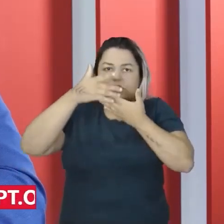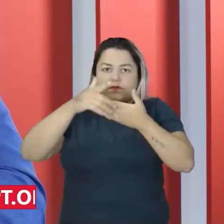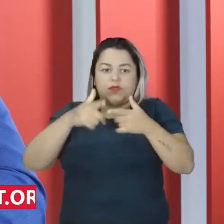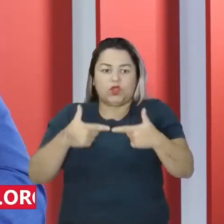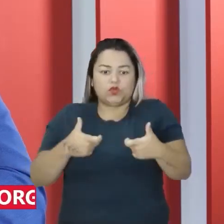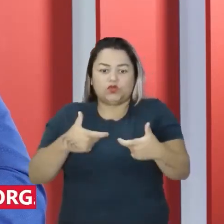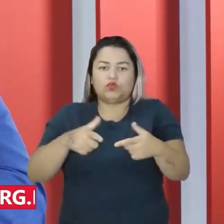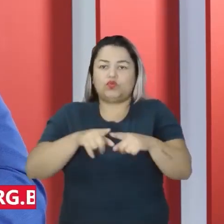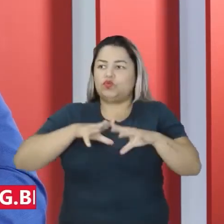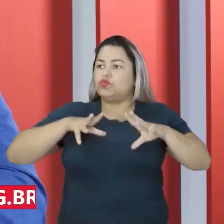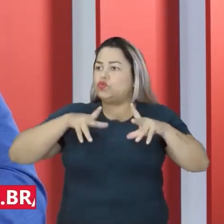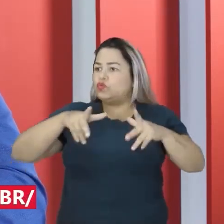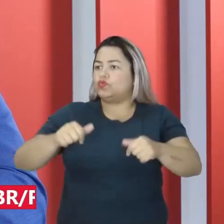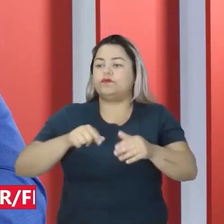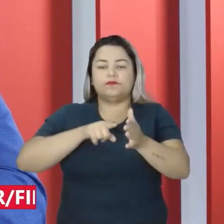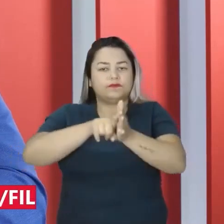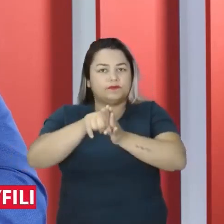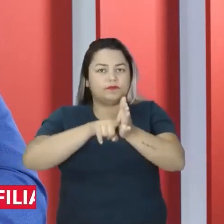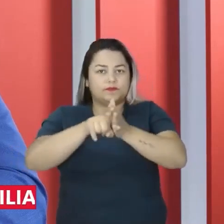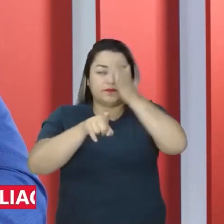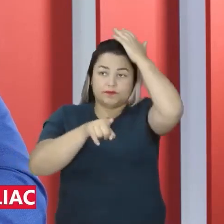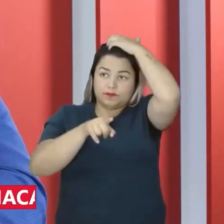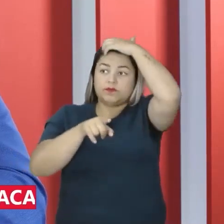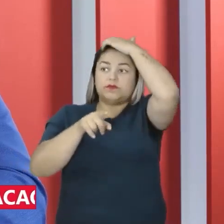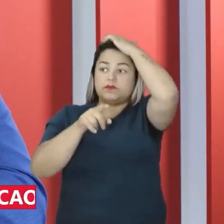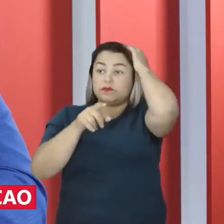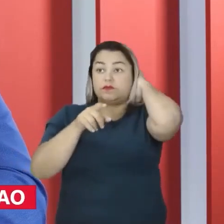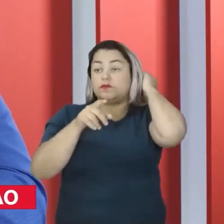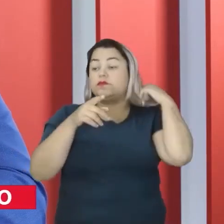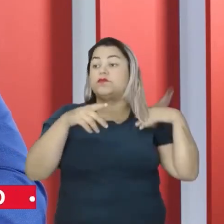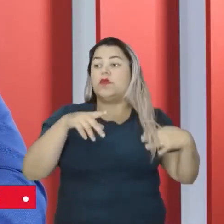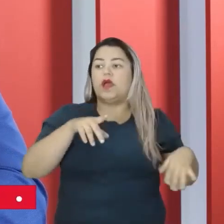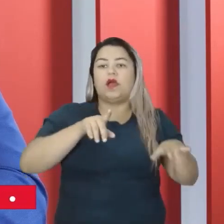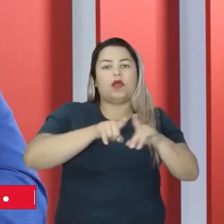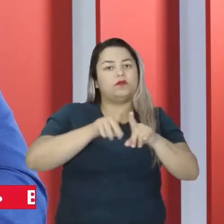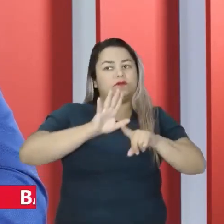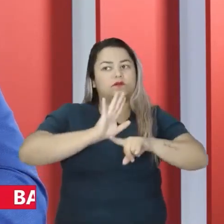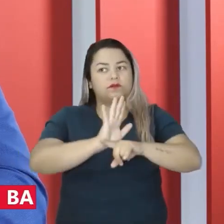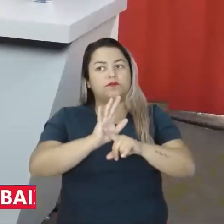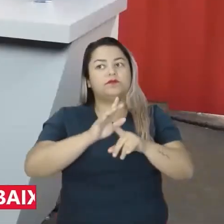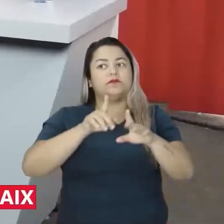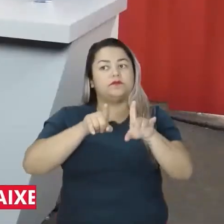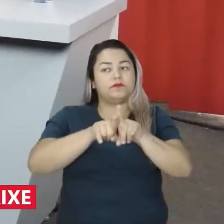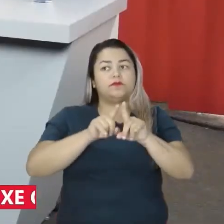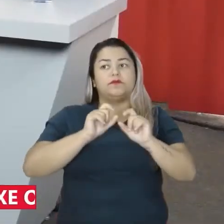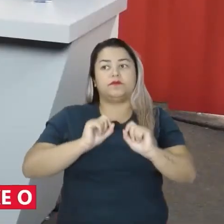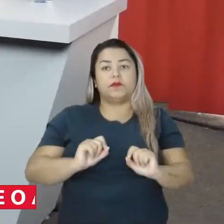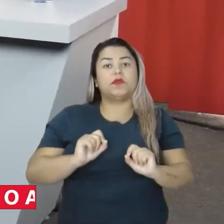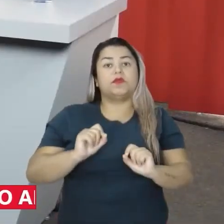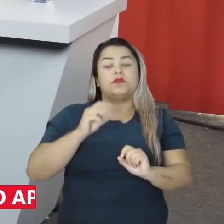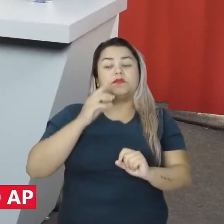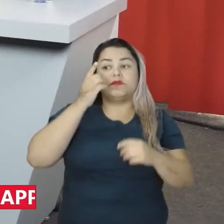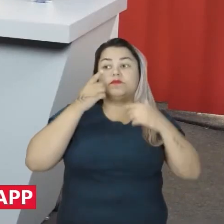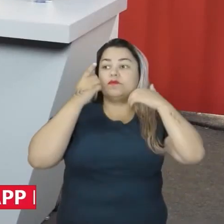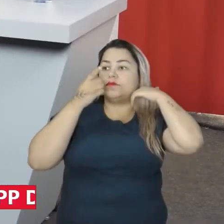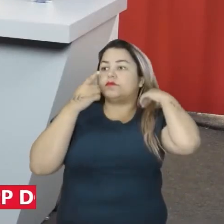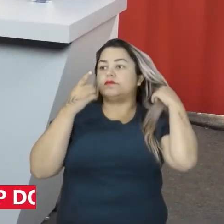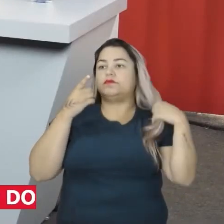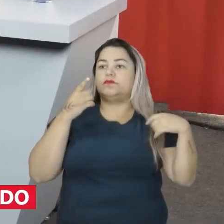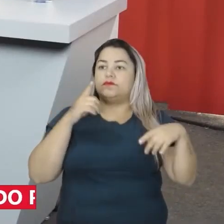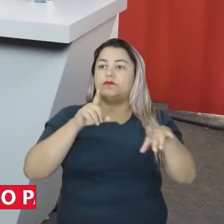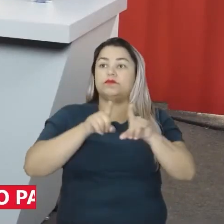foi investigado na CPI, então eu tenho convicção de que nós ajudamos bastante nessa investigação. Deputado, e a gente já tem,